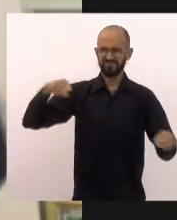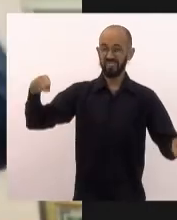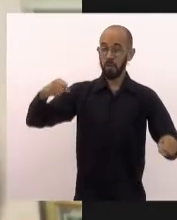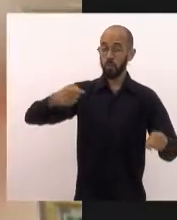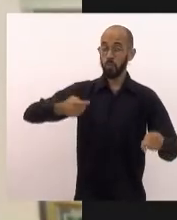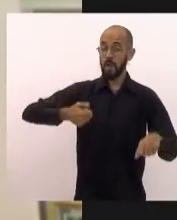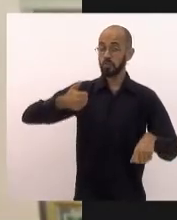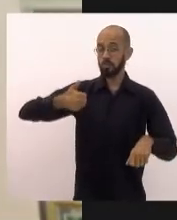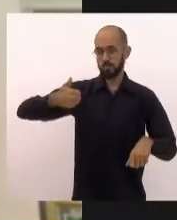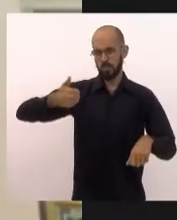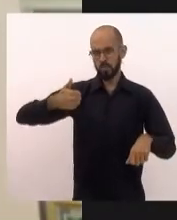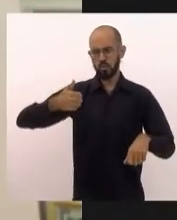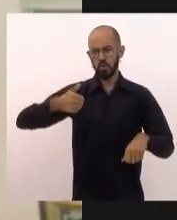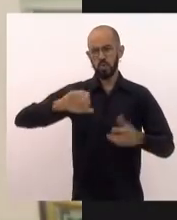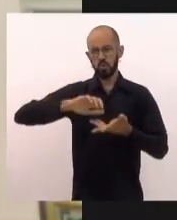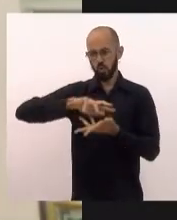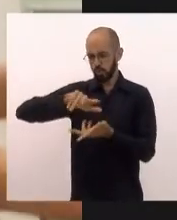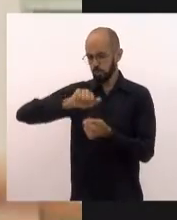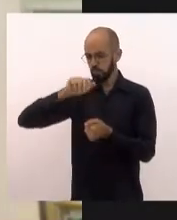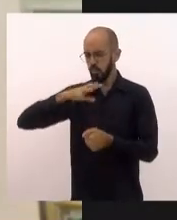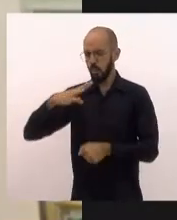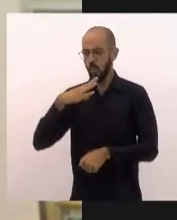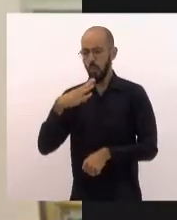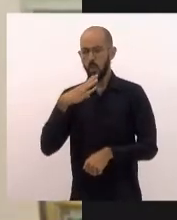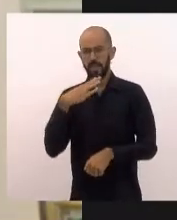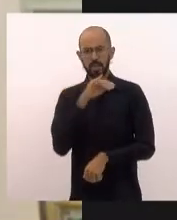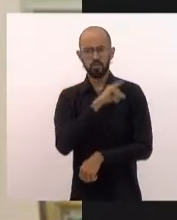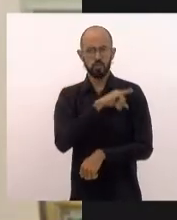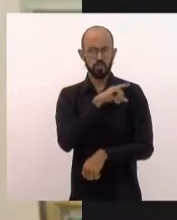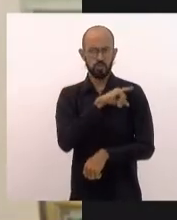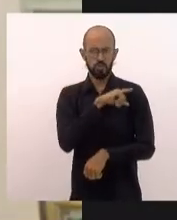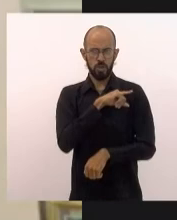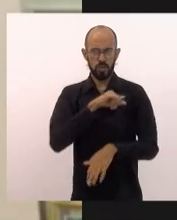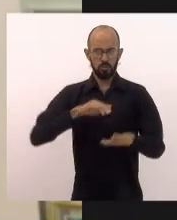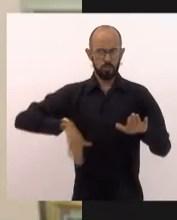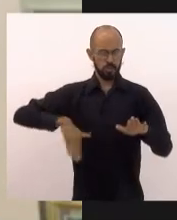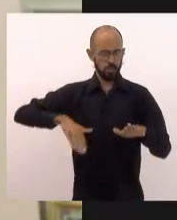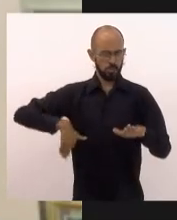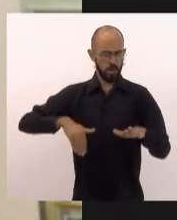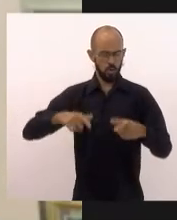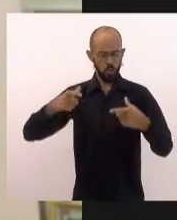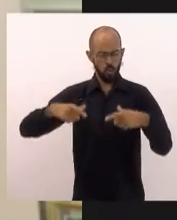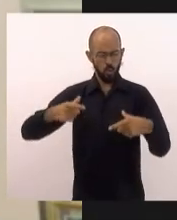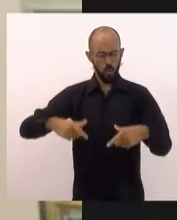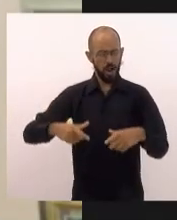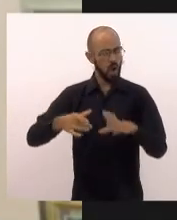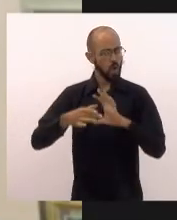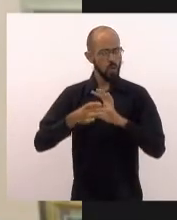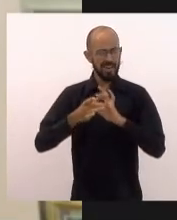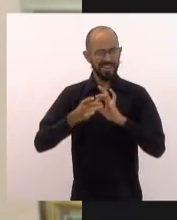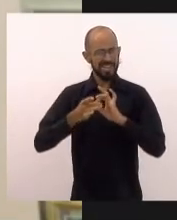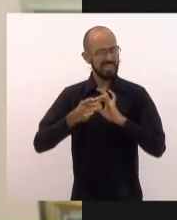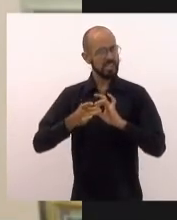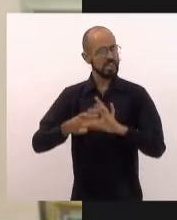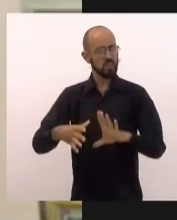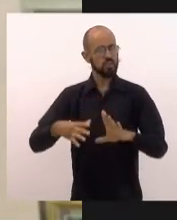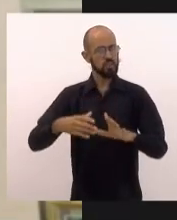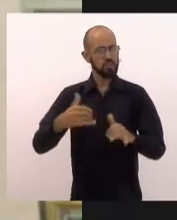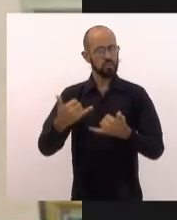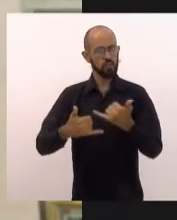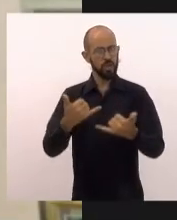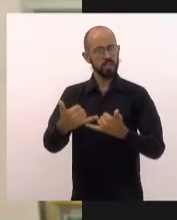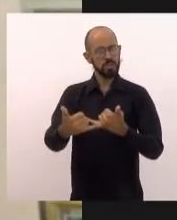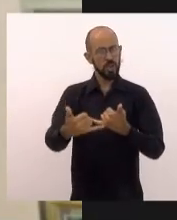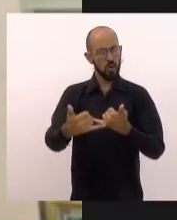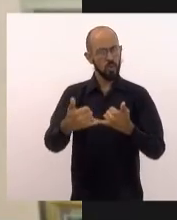Janeiro é conhecido no mundo inteiro por sua costa, por sua praia. Um ambiente mais democrático de diversão para o cidadão do